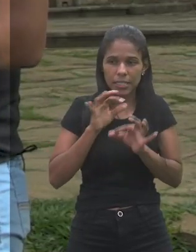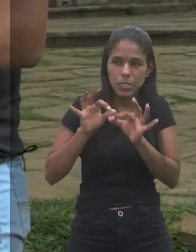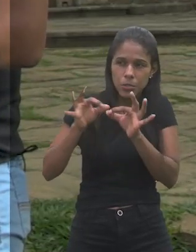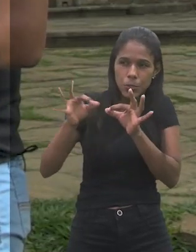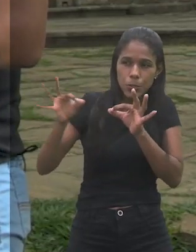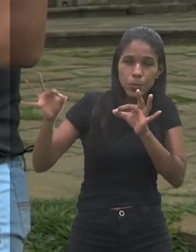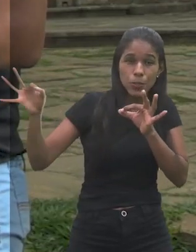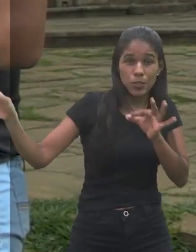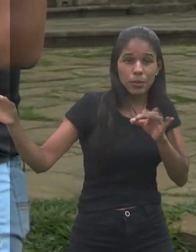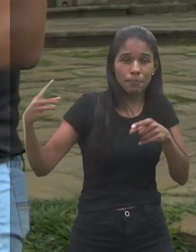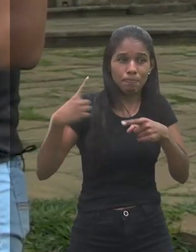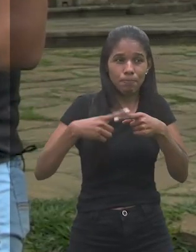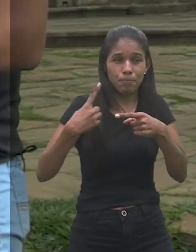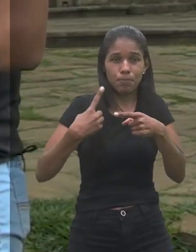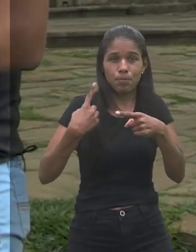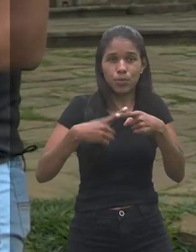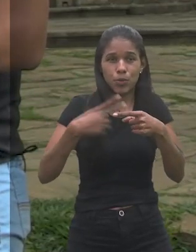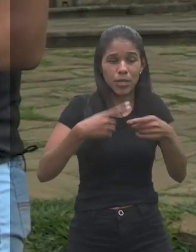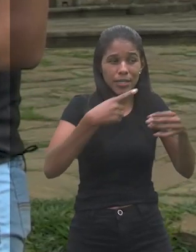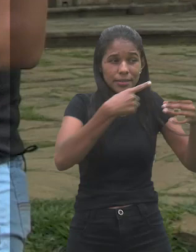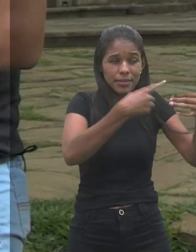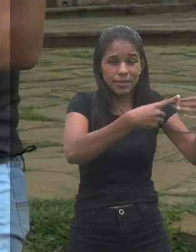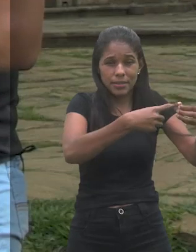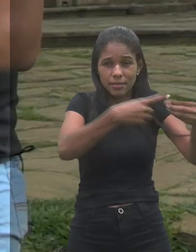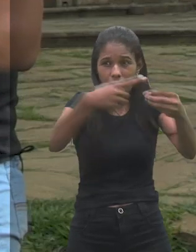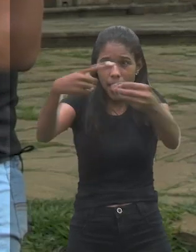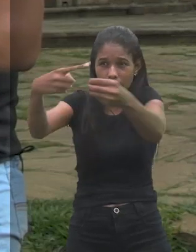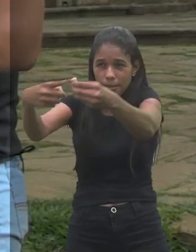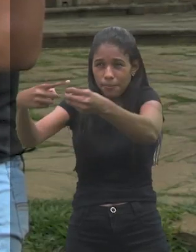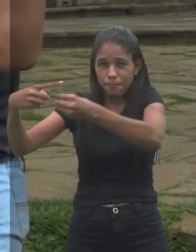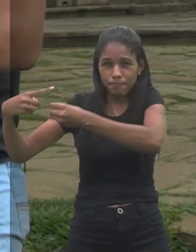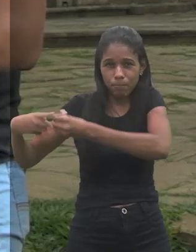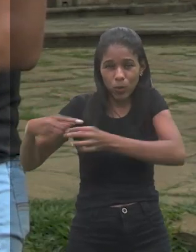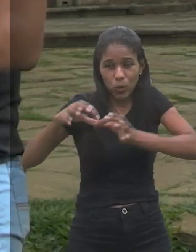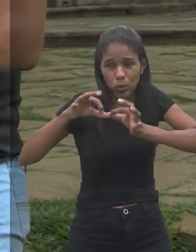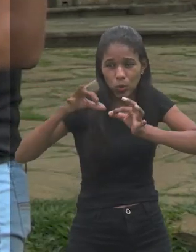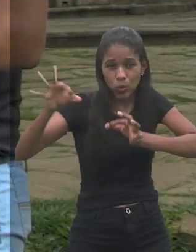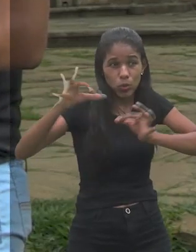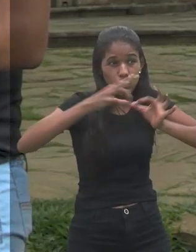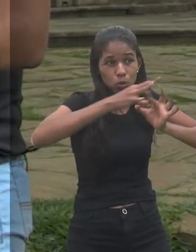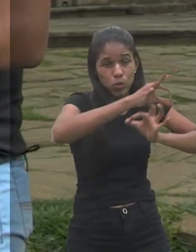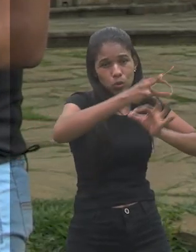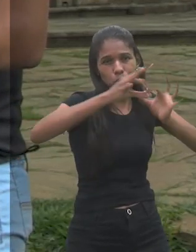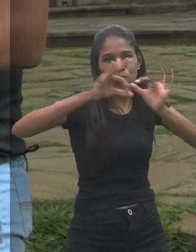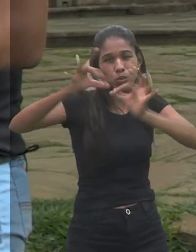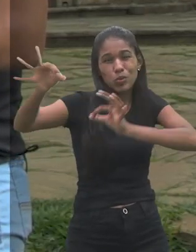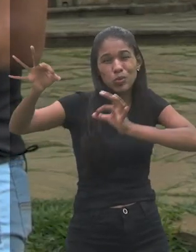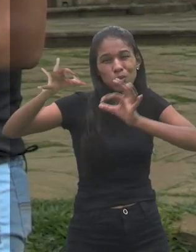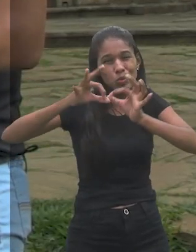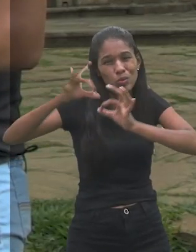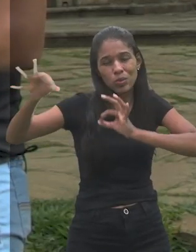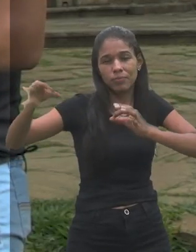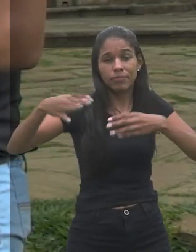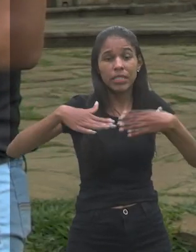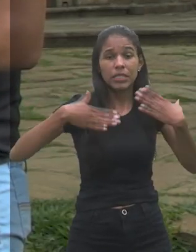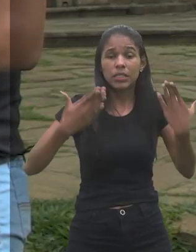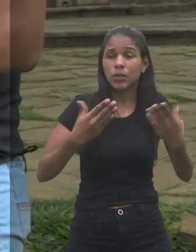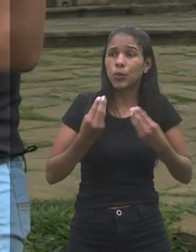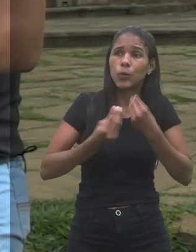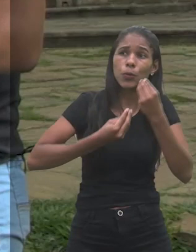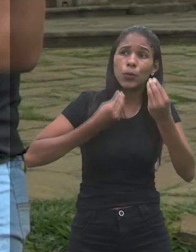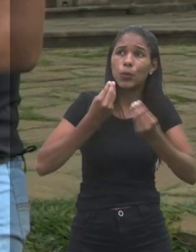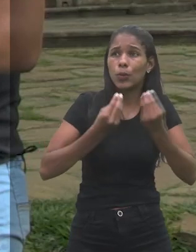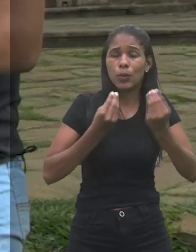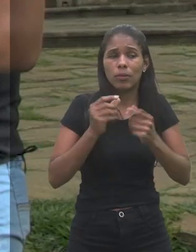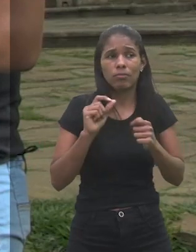Janeiro, 75 dias. Então todas as coisas vinham fragmentadas. Não tinha como você fazer uma expressão do anjo, como uma